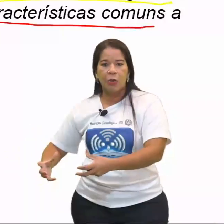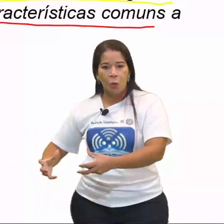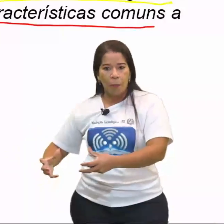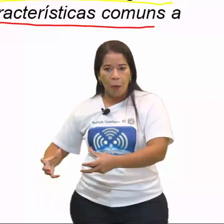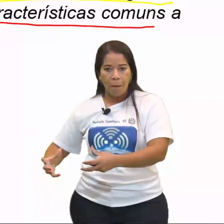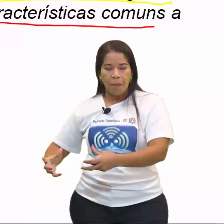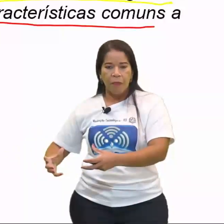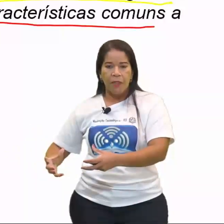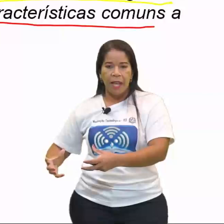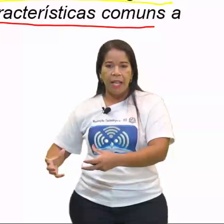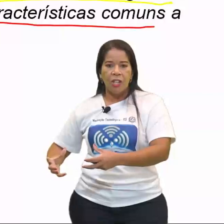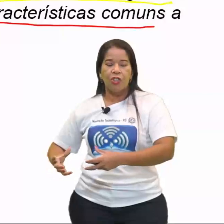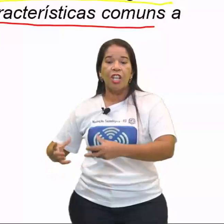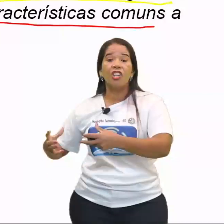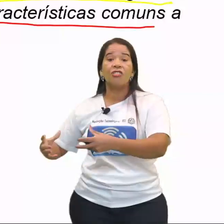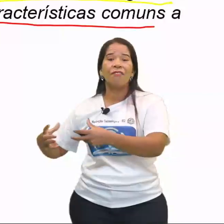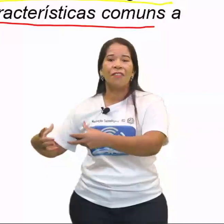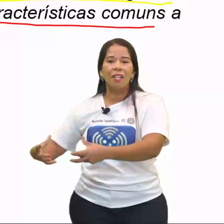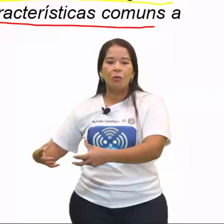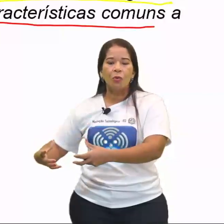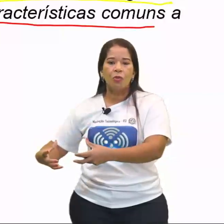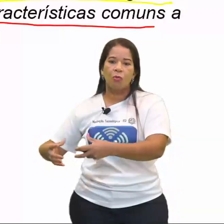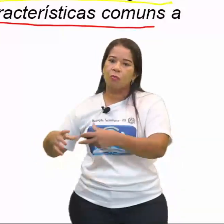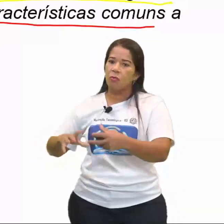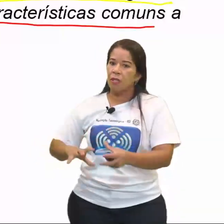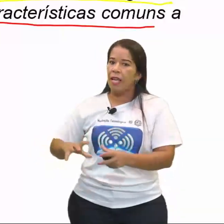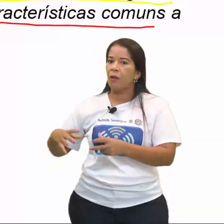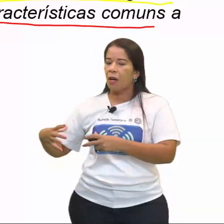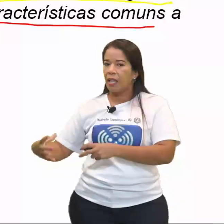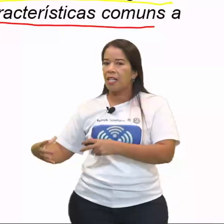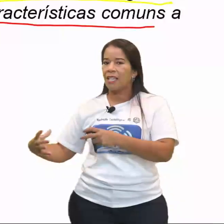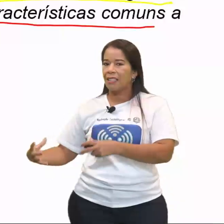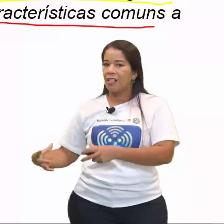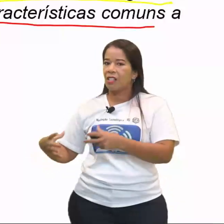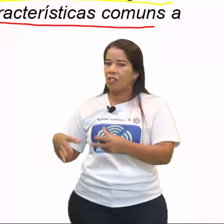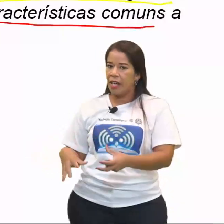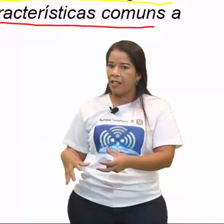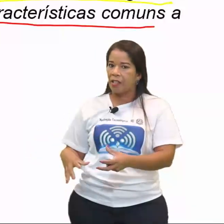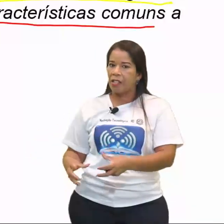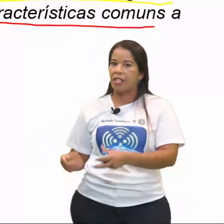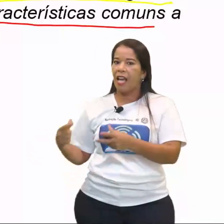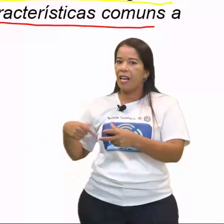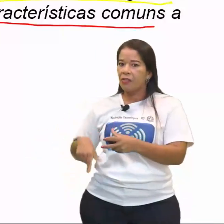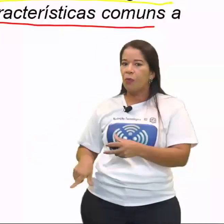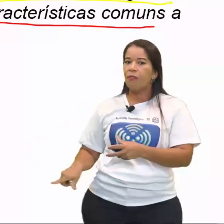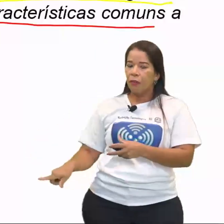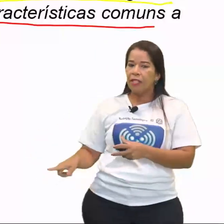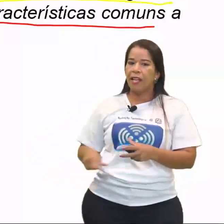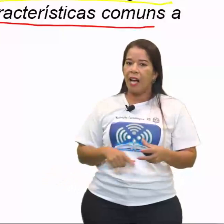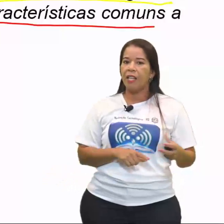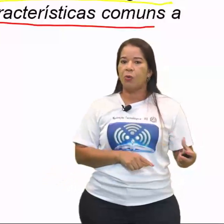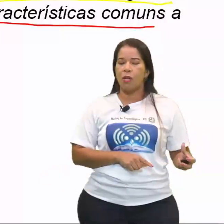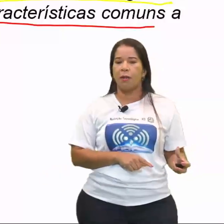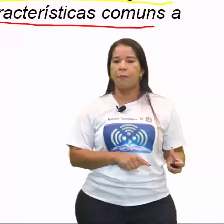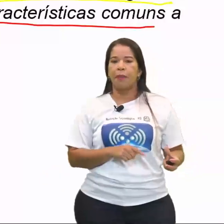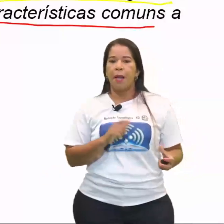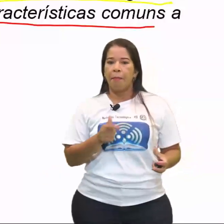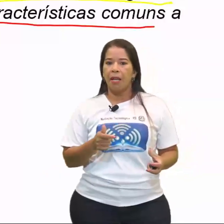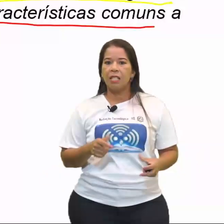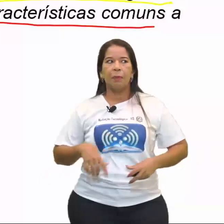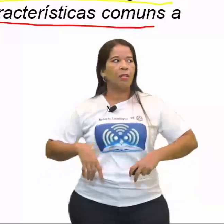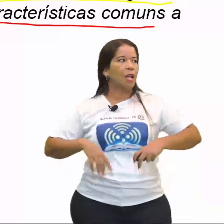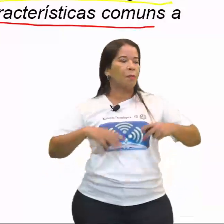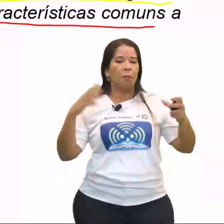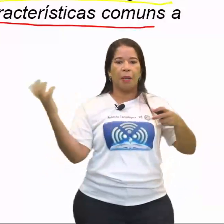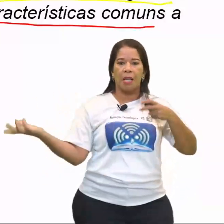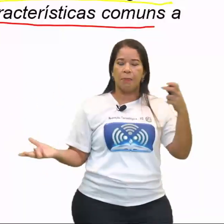aquele grupo, né, de indivíduos, né, com aquelas características genéticas, que elas vão influenciar nisso aí.